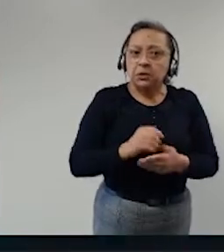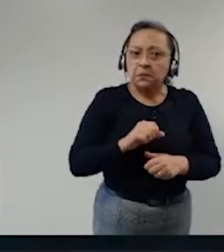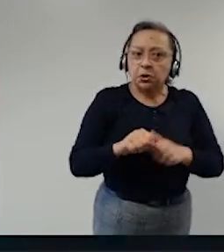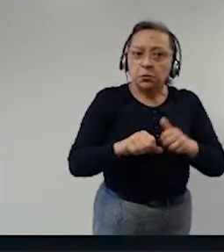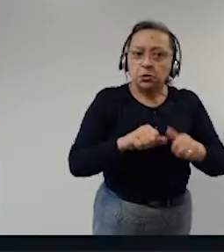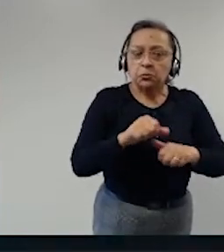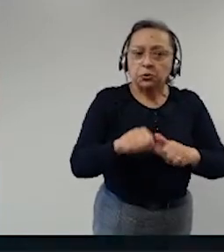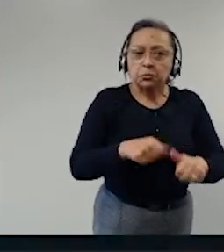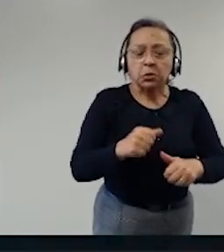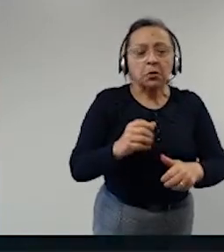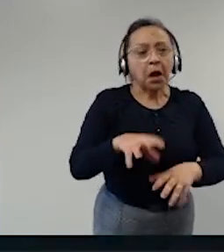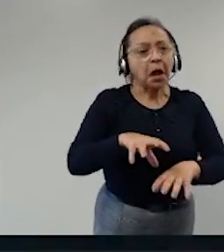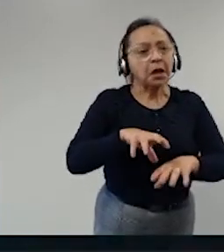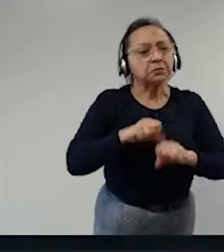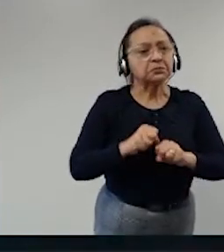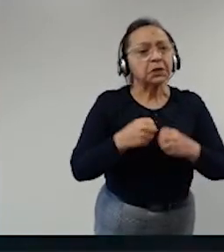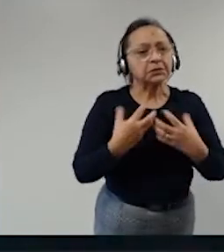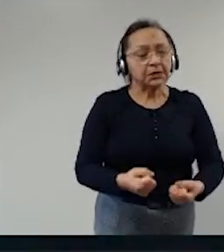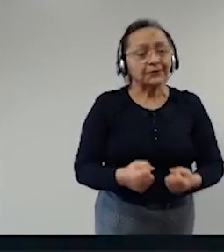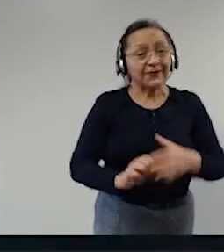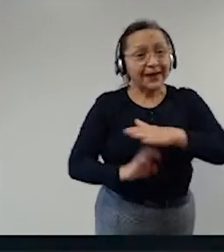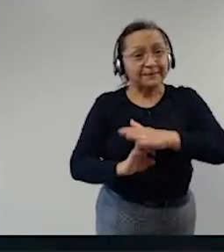essas empresas mais jovens, e aí